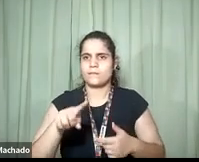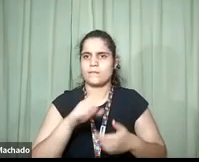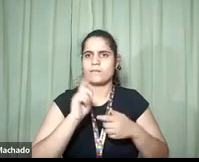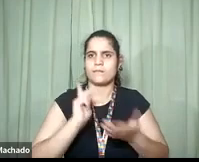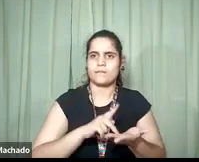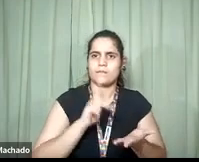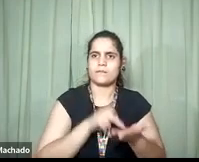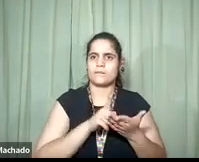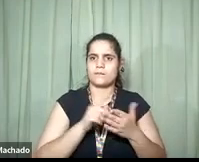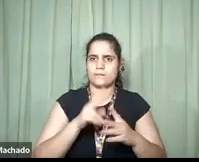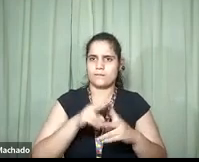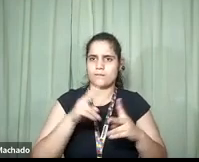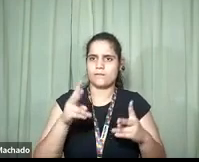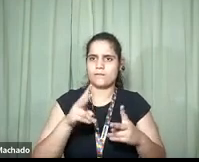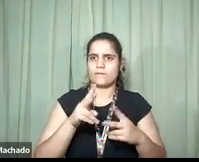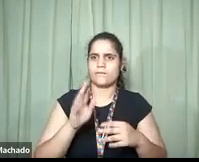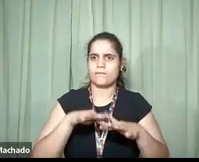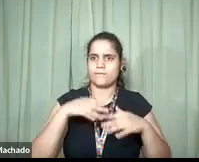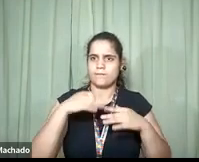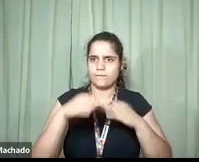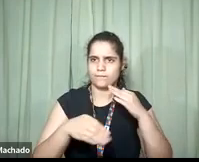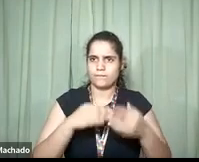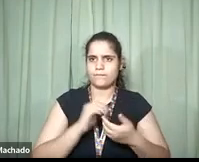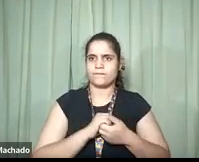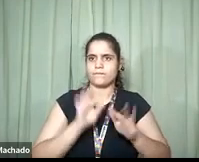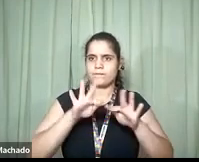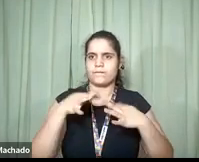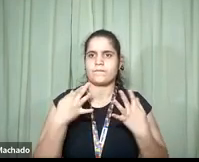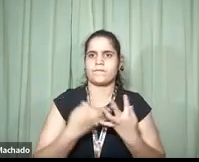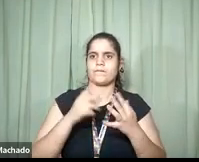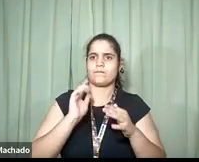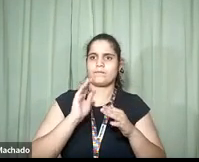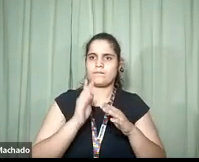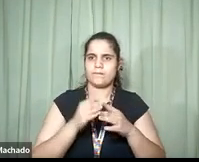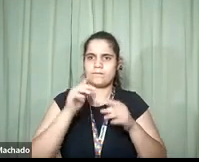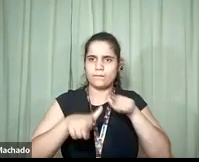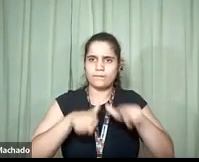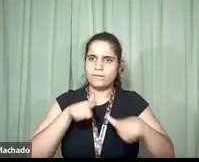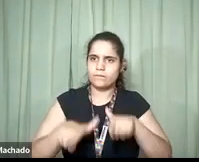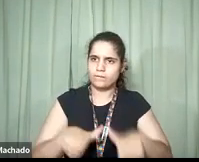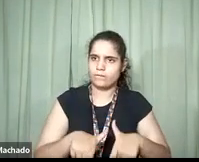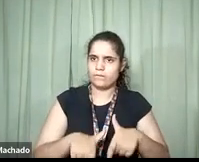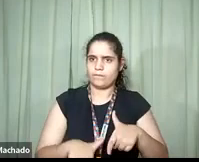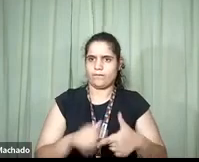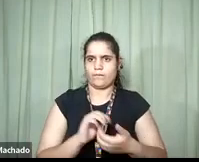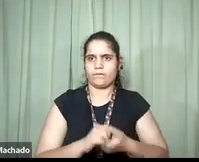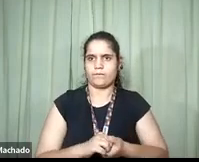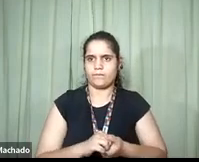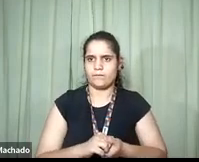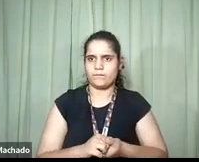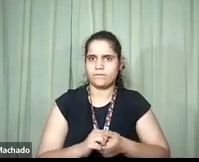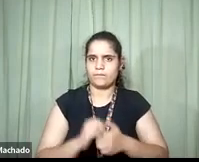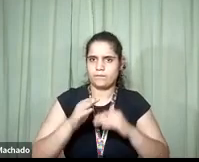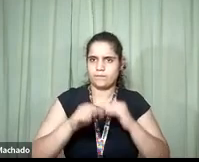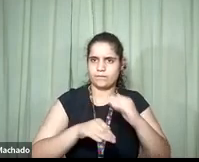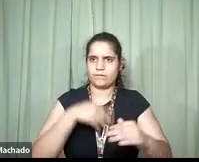de uma criança bem desenvolvida existe uma família que se empenha, né, para a evolução